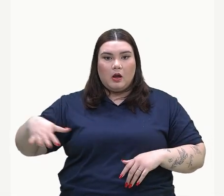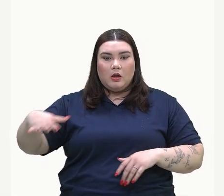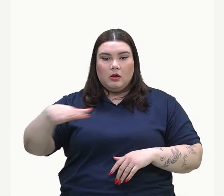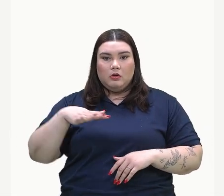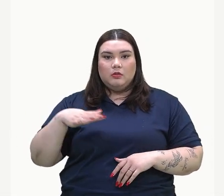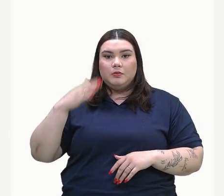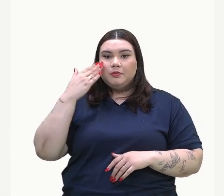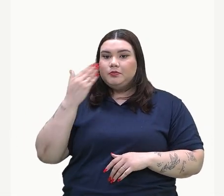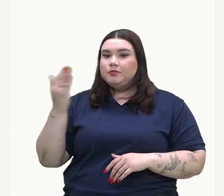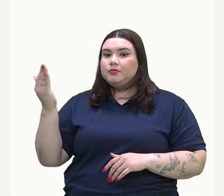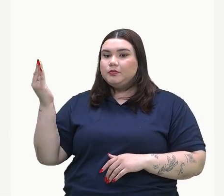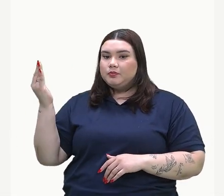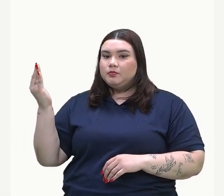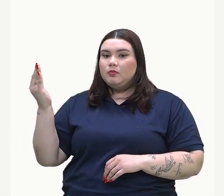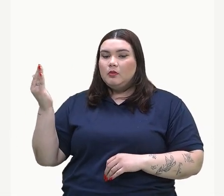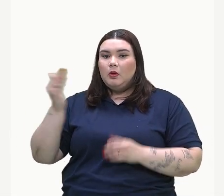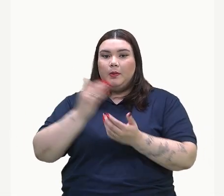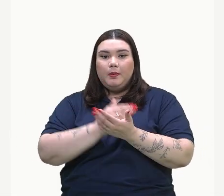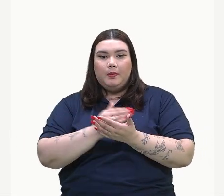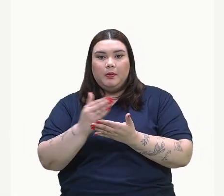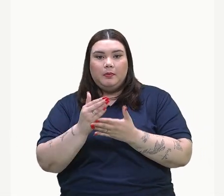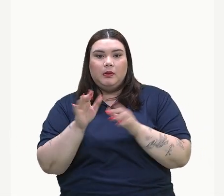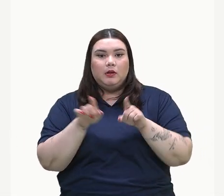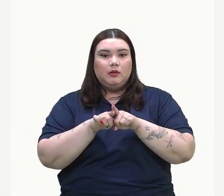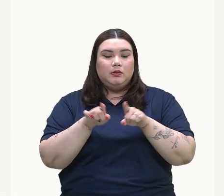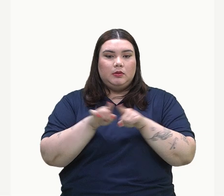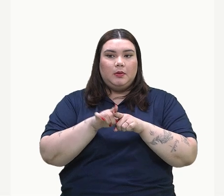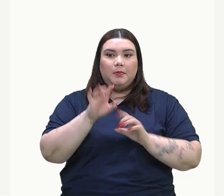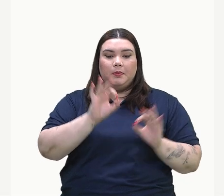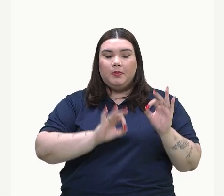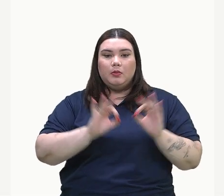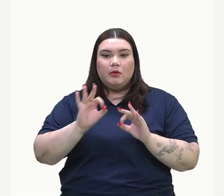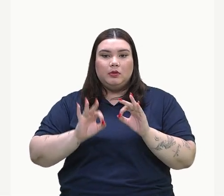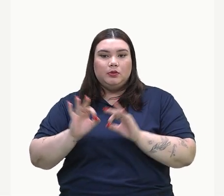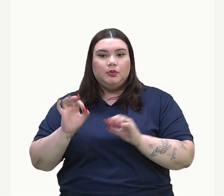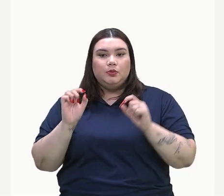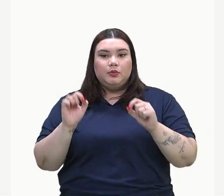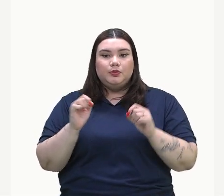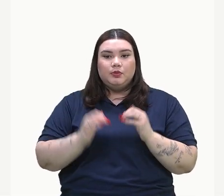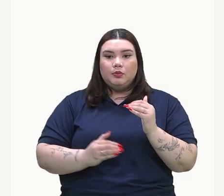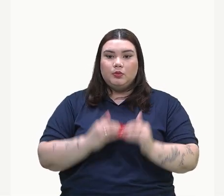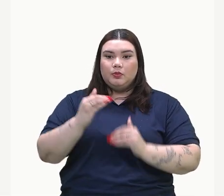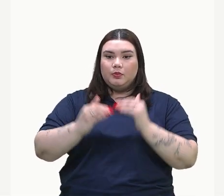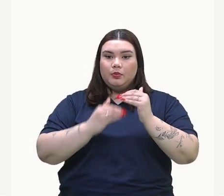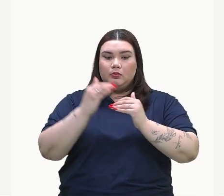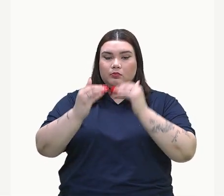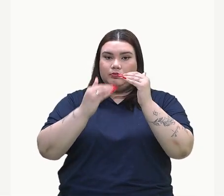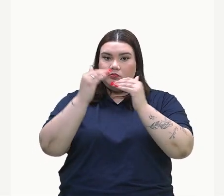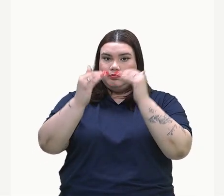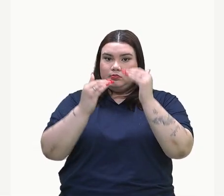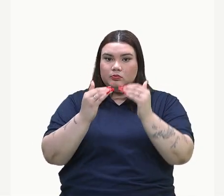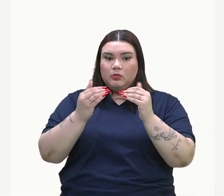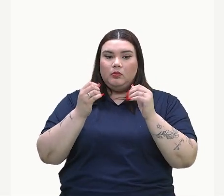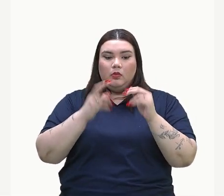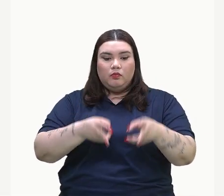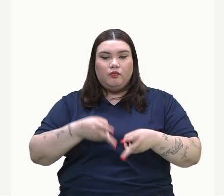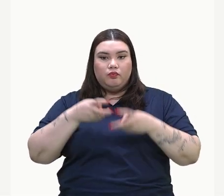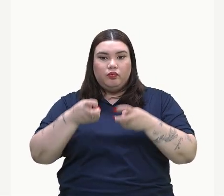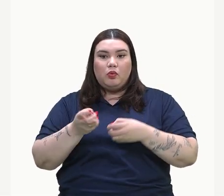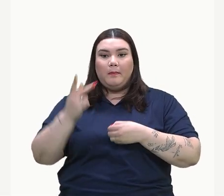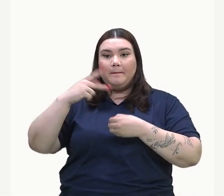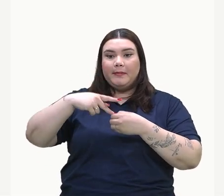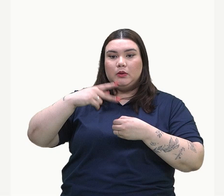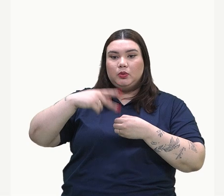parte litorânea já está começando também esse processo de desenvolvimento cada vez maior de extração de petróleo e